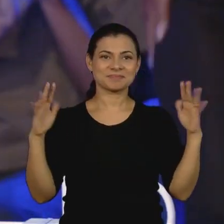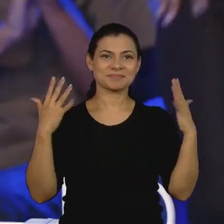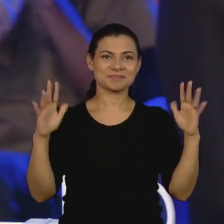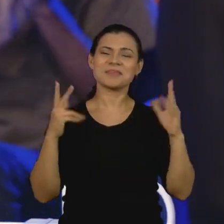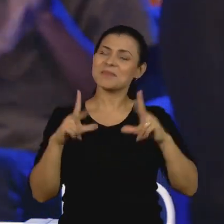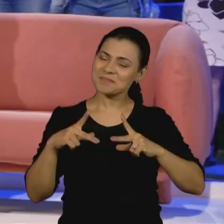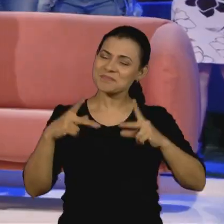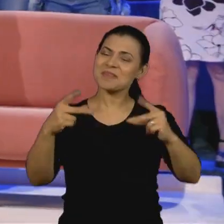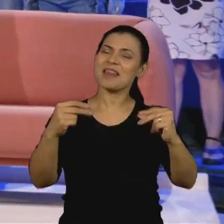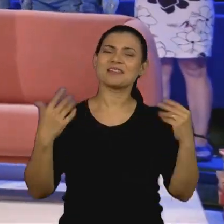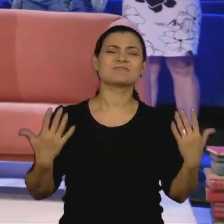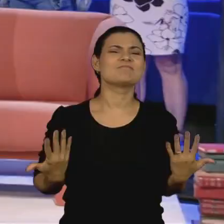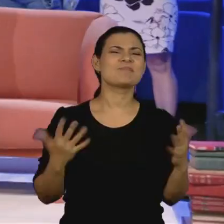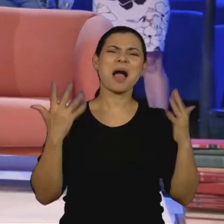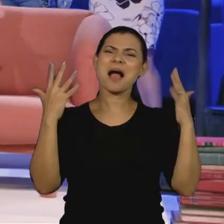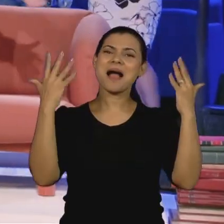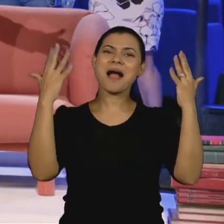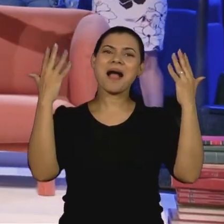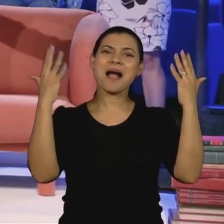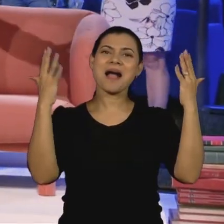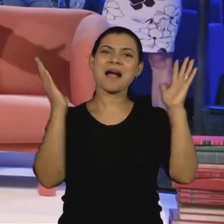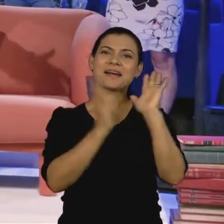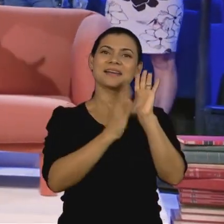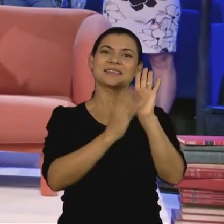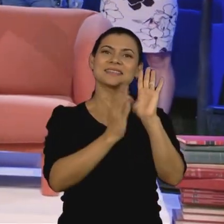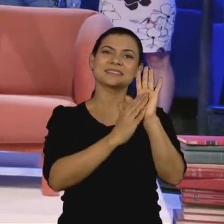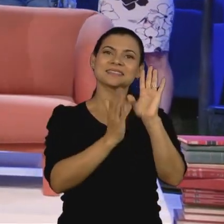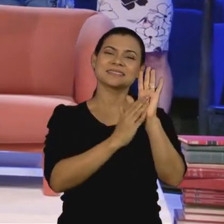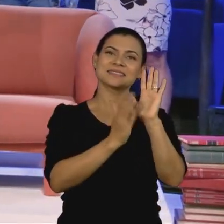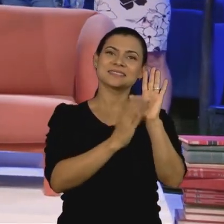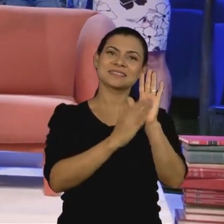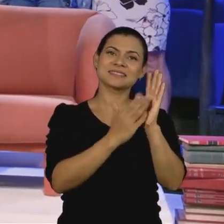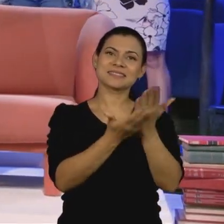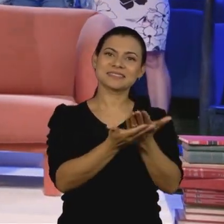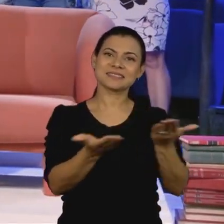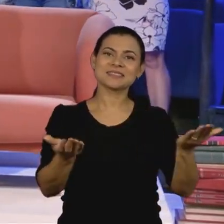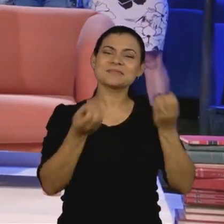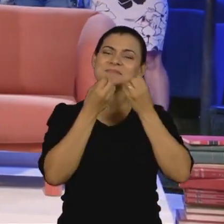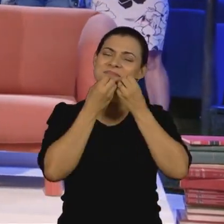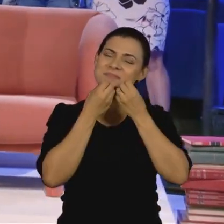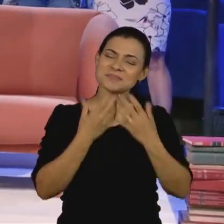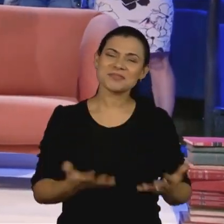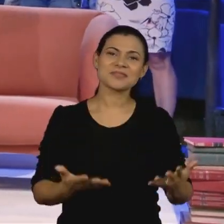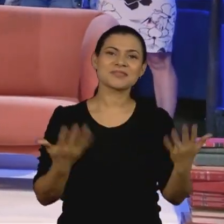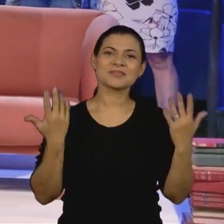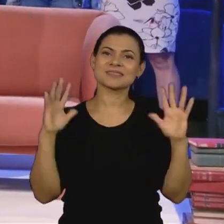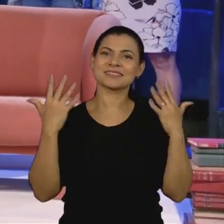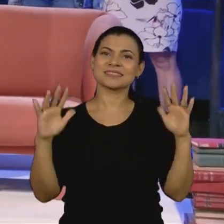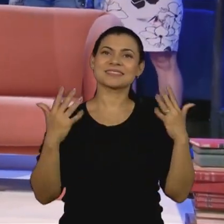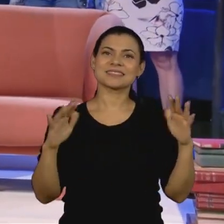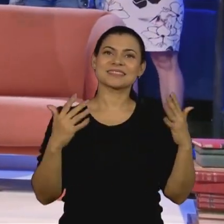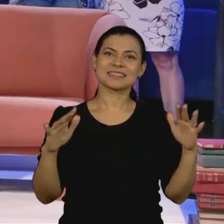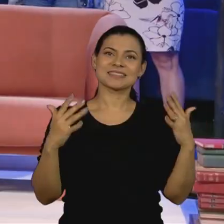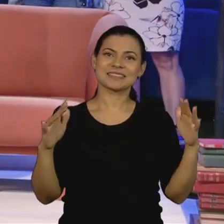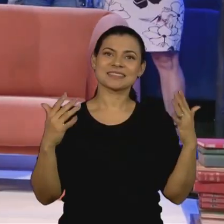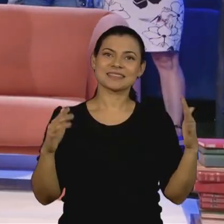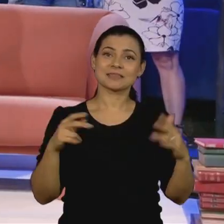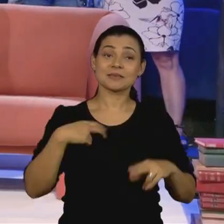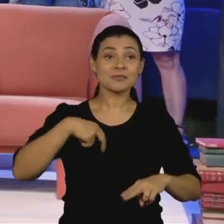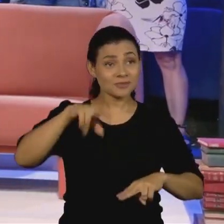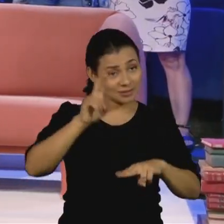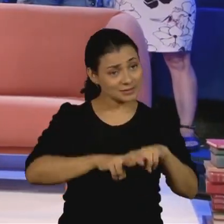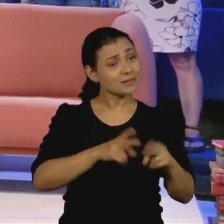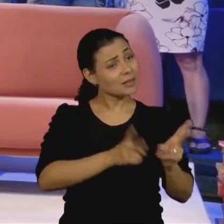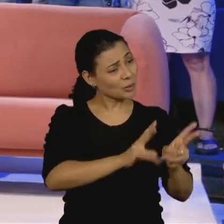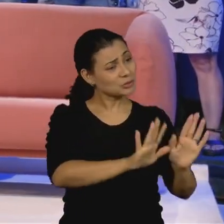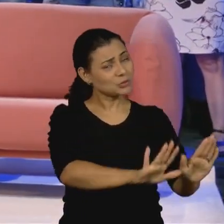nossos aplausos. Obrigado, gente. Muito bem. Eu saio por ali, né? Não, fica sentado